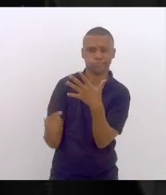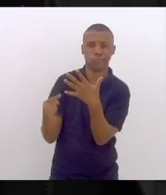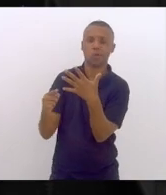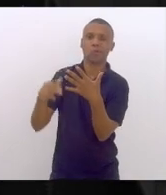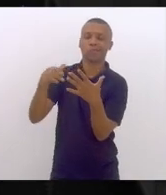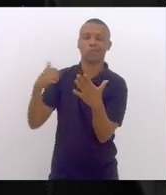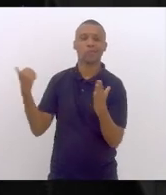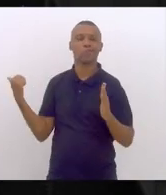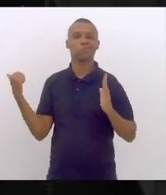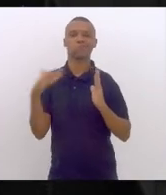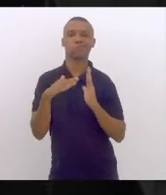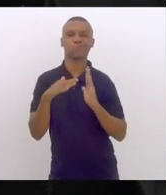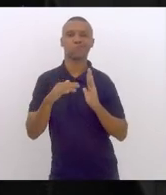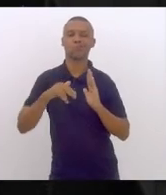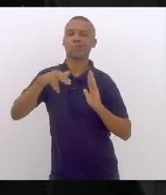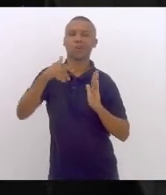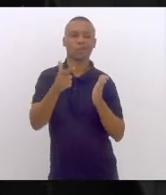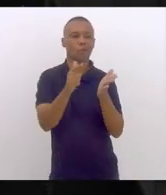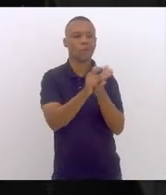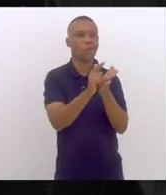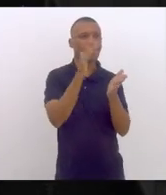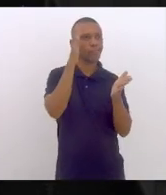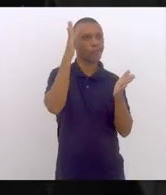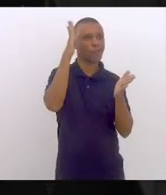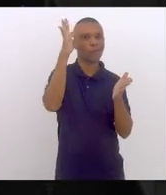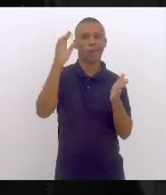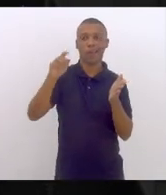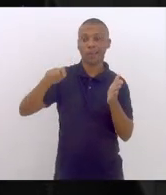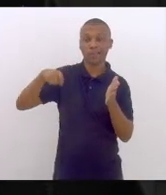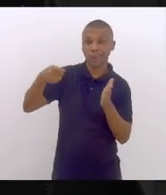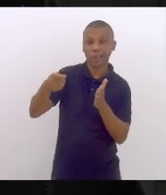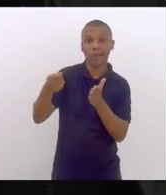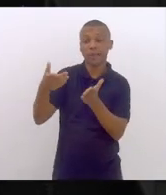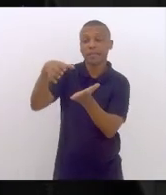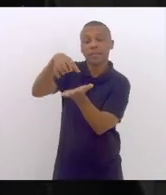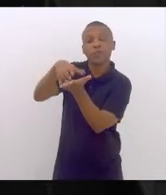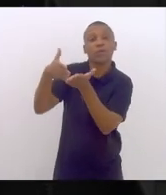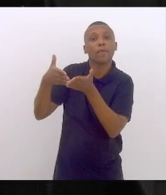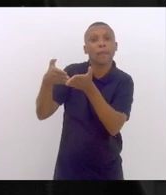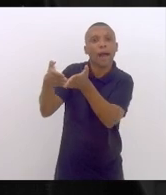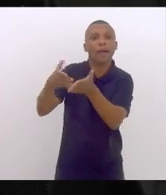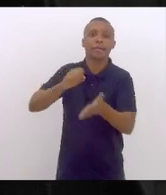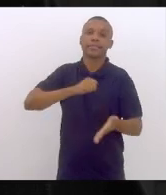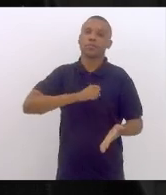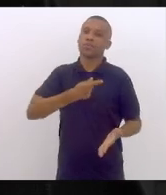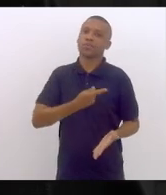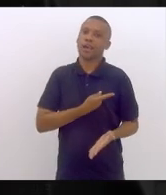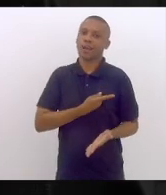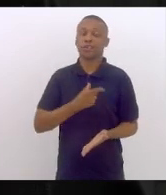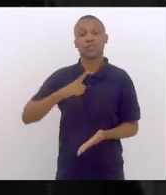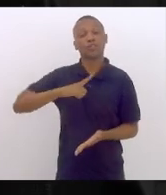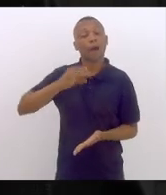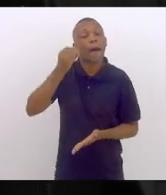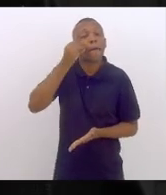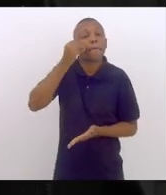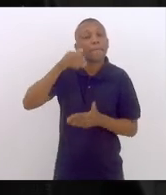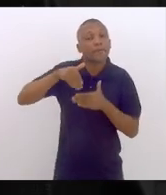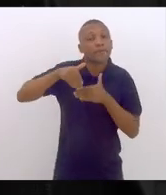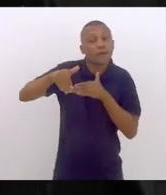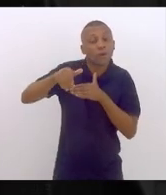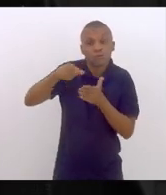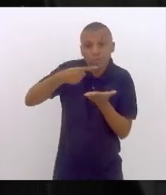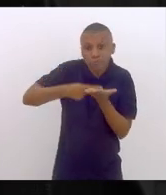por exemplo nunca saiu do Papel a Estação das barcas de São Gonçalo havia uma previsão na carta de concessão de 98